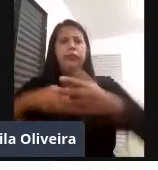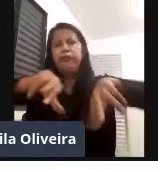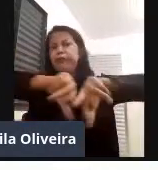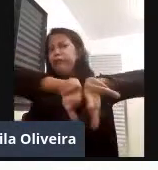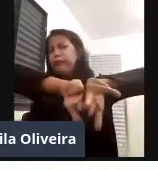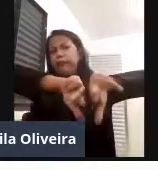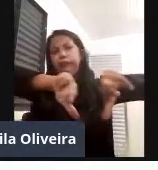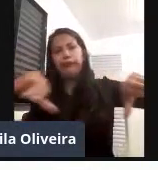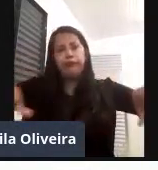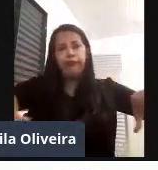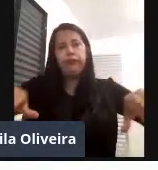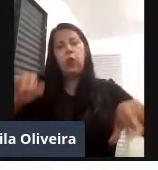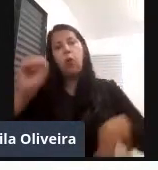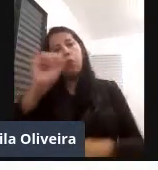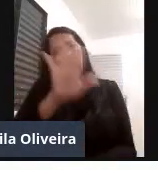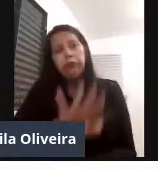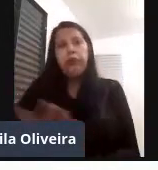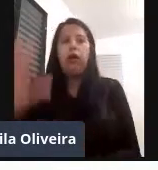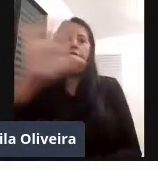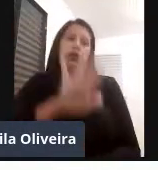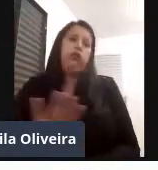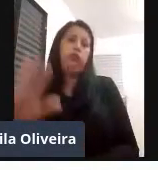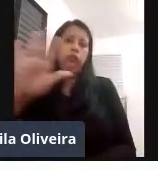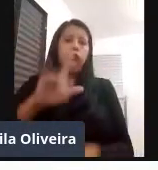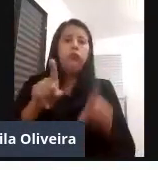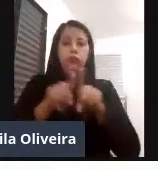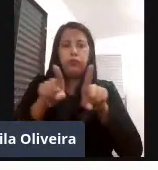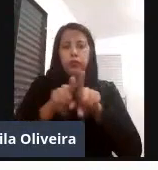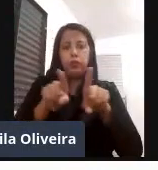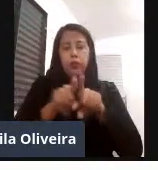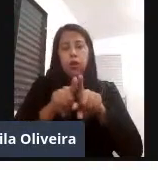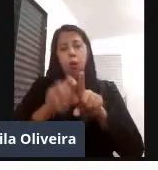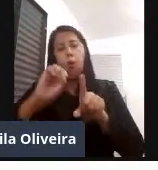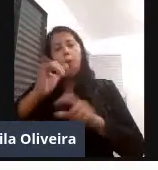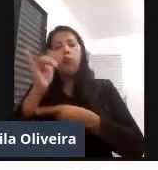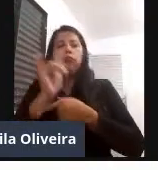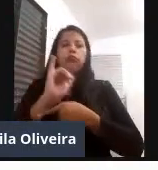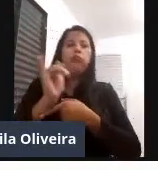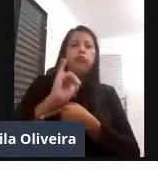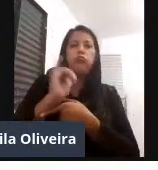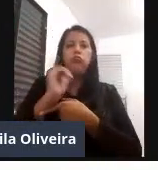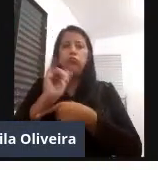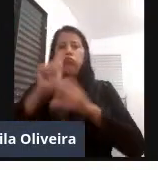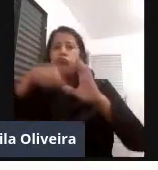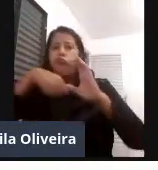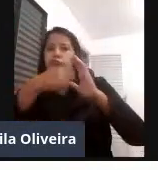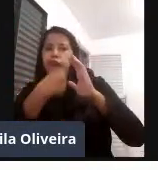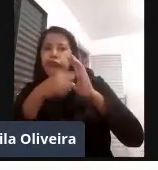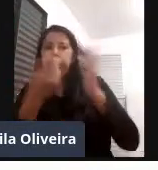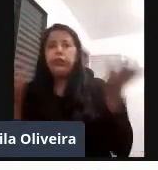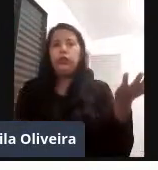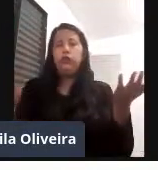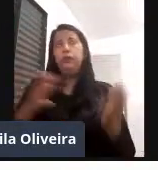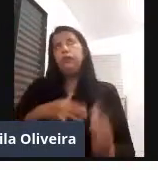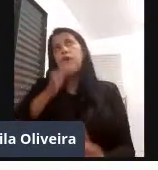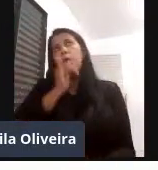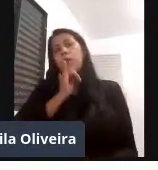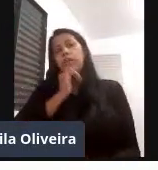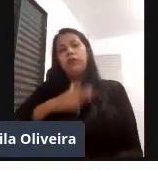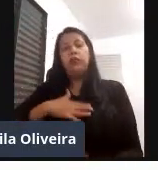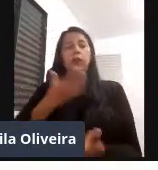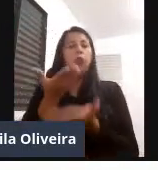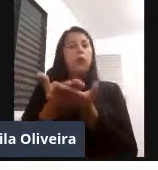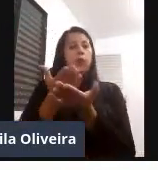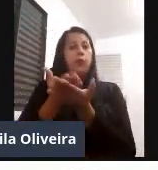sejam imagens também, às vezes vídeos que você precisa. Por exemplo, sou da área, estou estudando